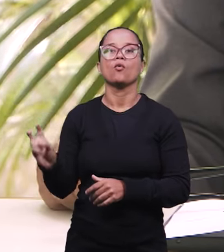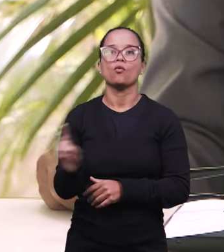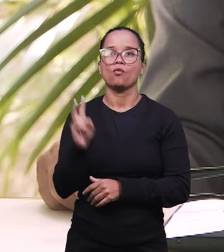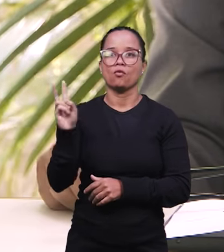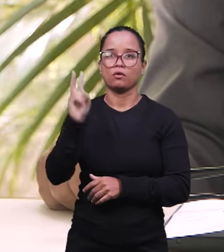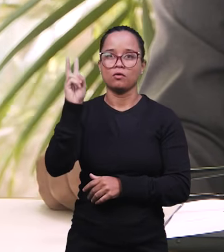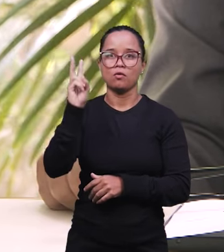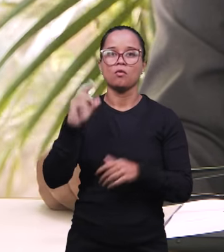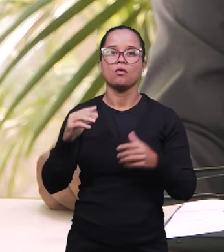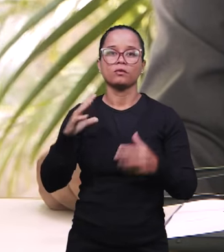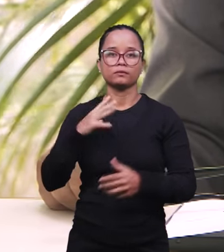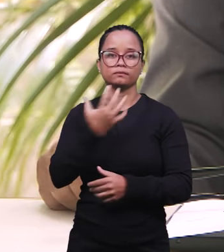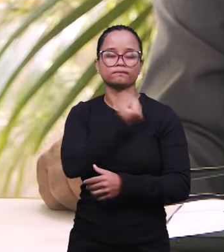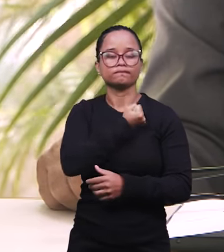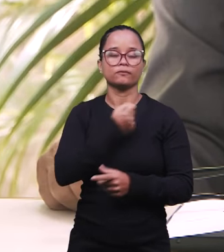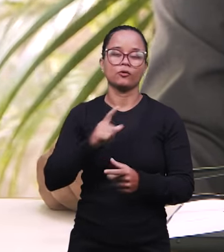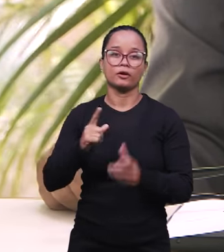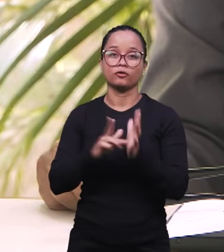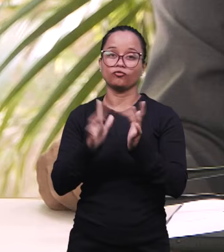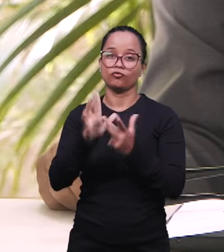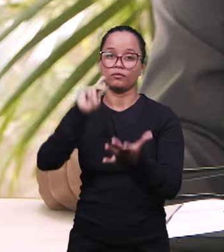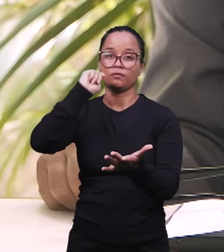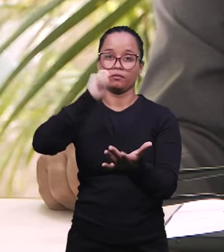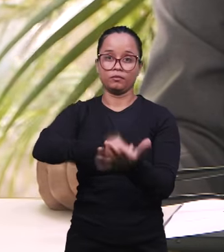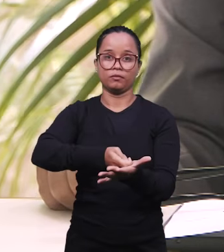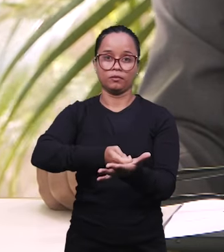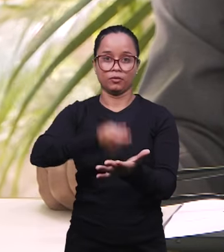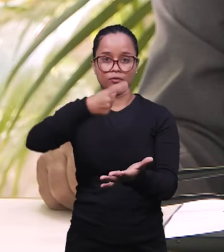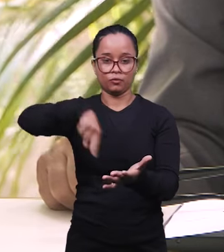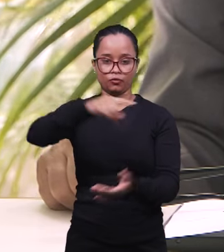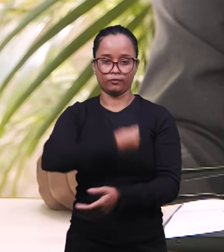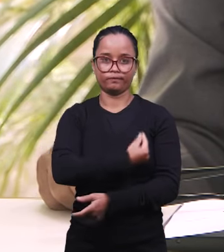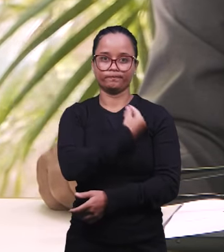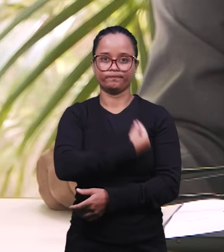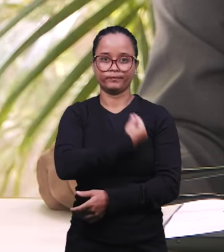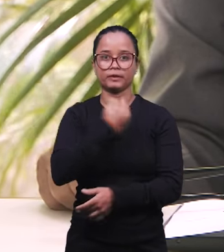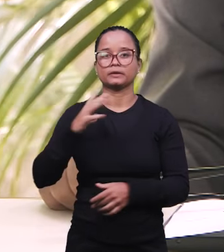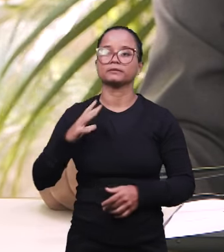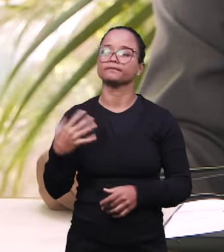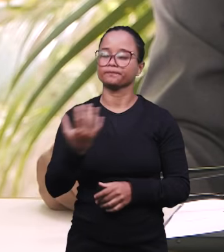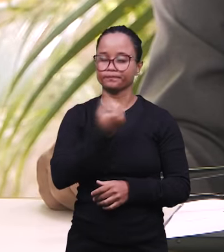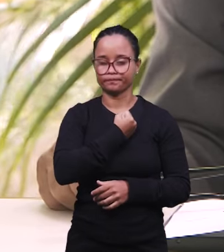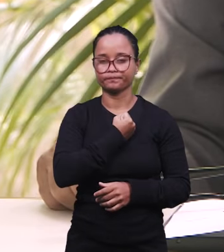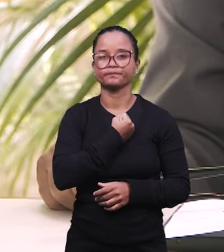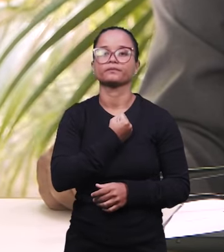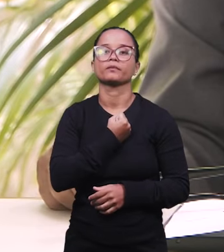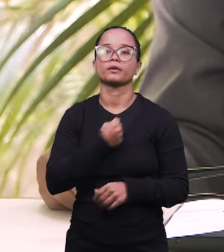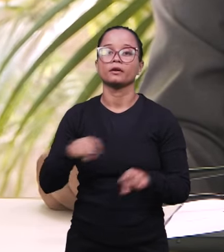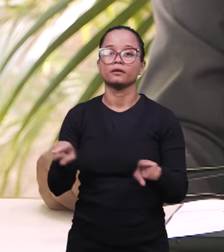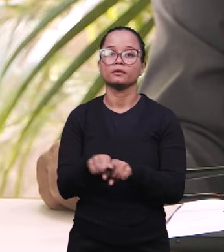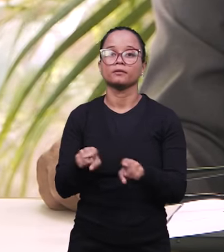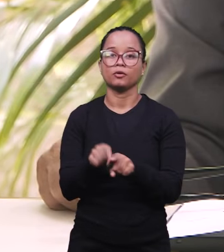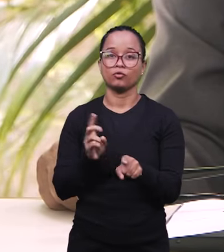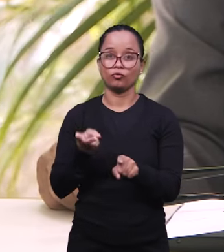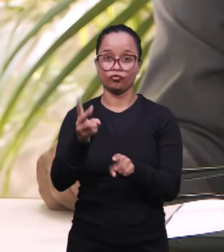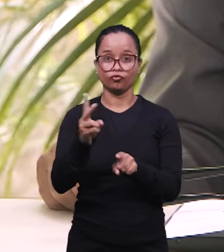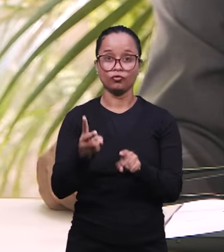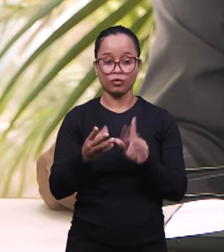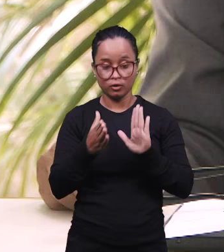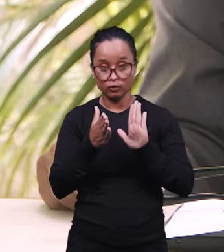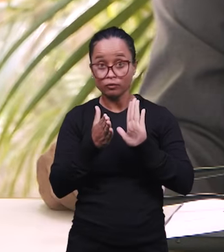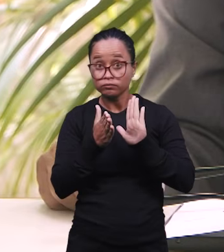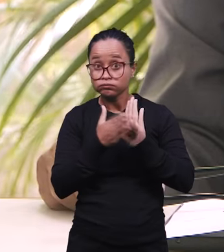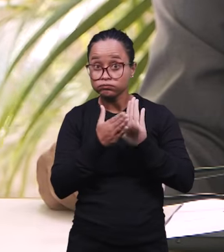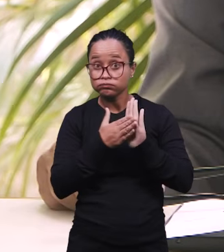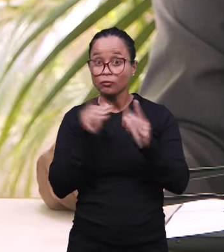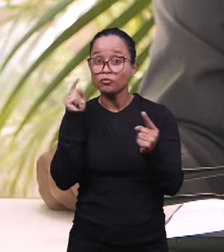foi exatamente o preço que Jesus pagou por nós na salvação. E continuando dentro do mesmo propósito que o Senhor mostrou no